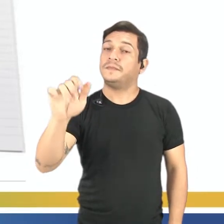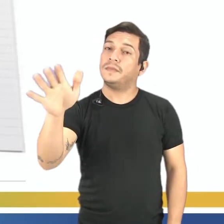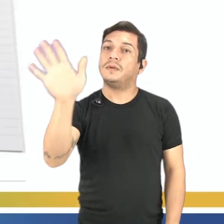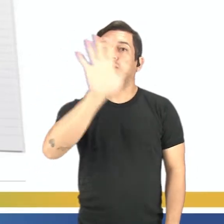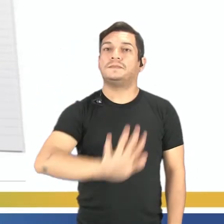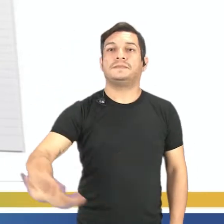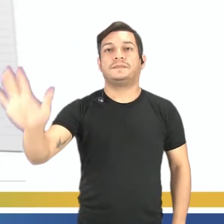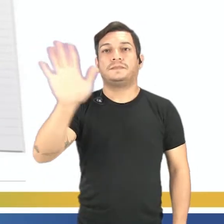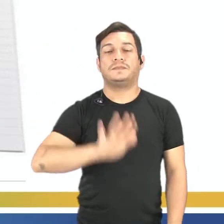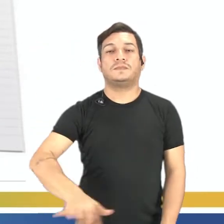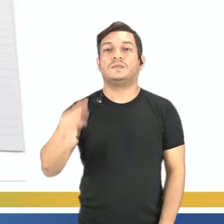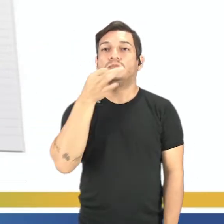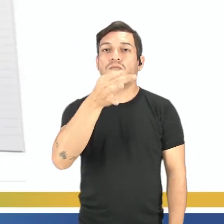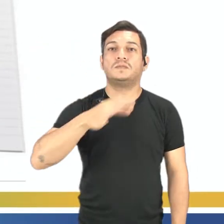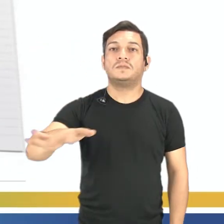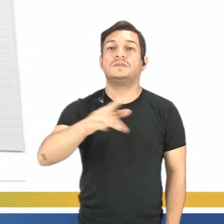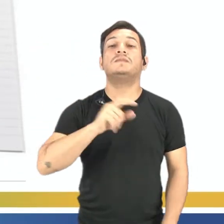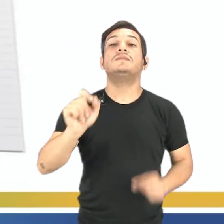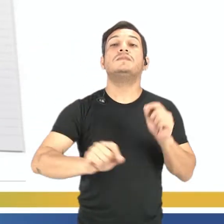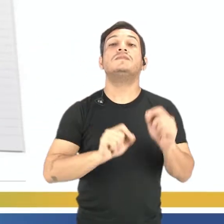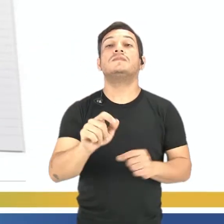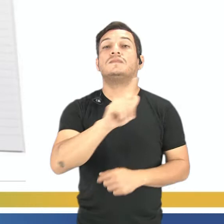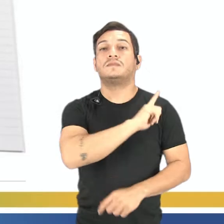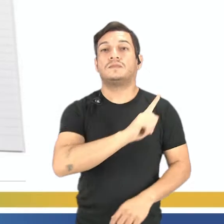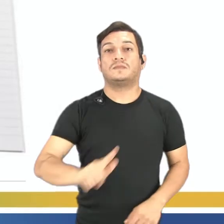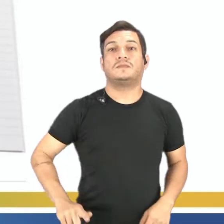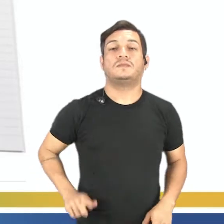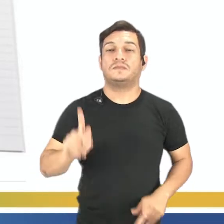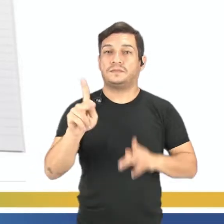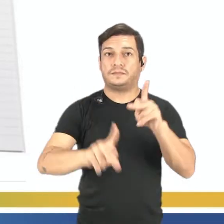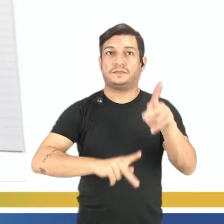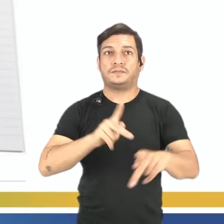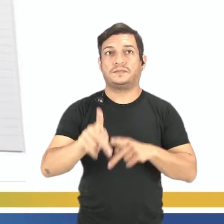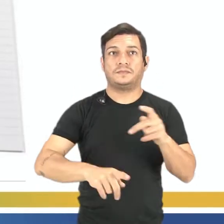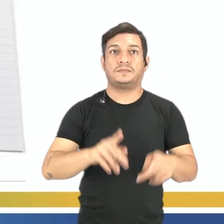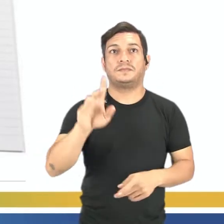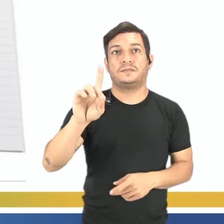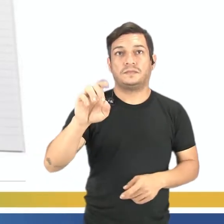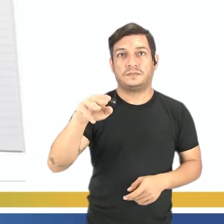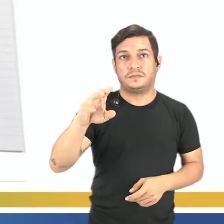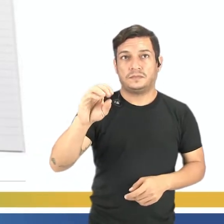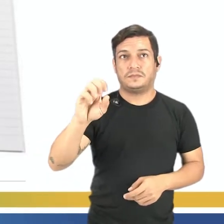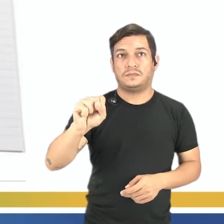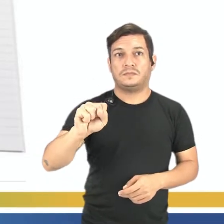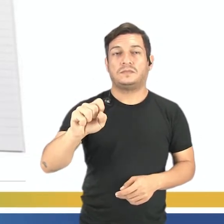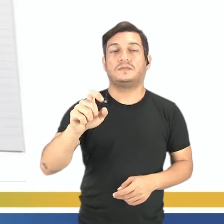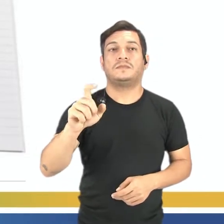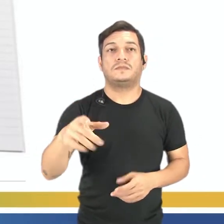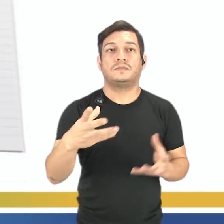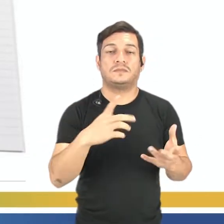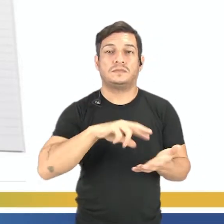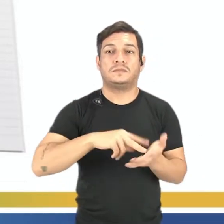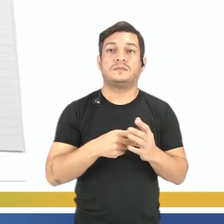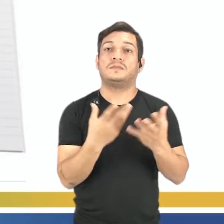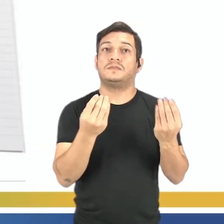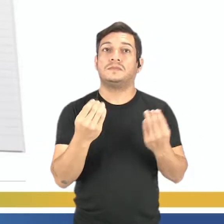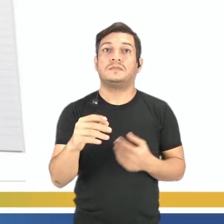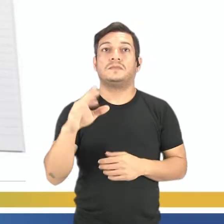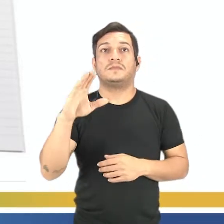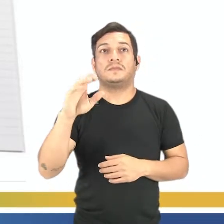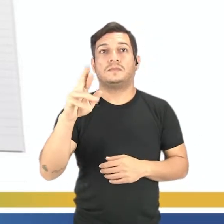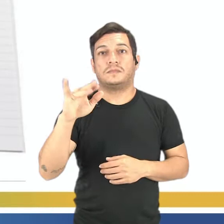governo do povo. Demos, em grego, significa muitos e crácios, poder. Então,